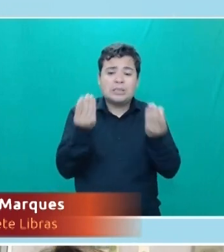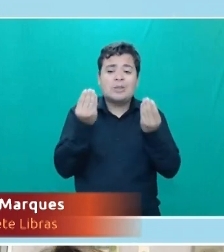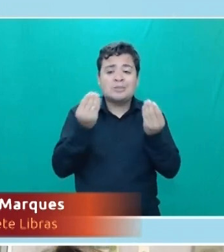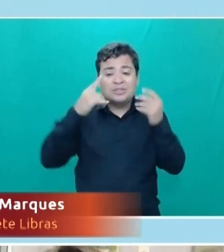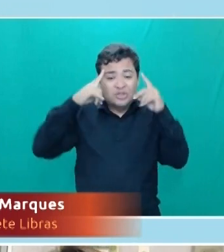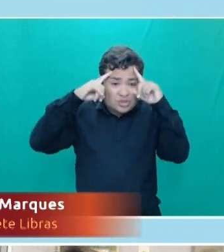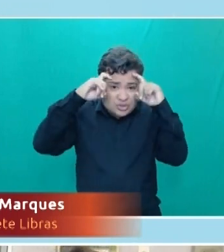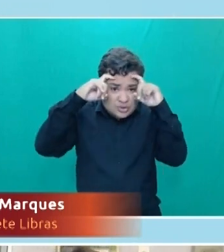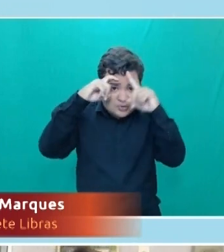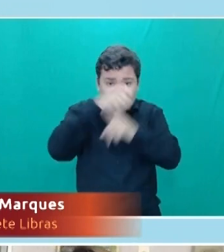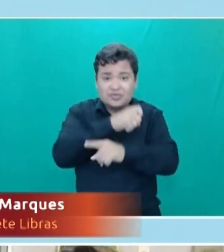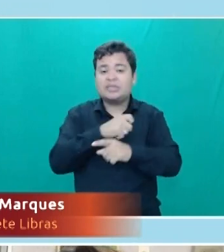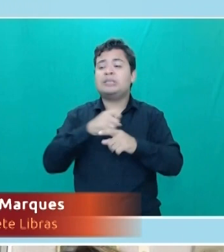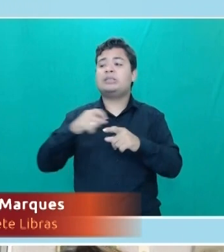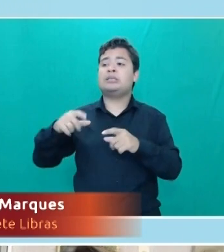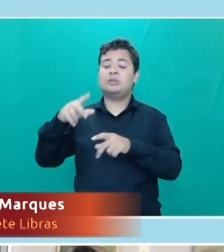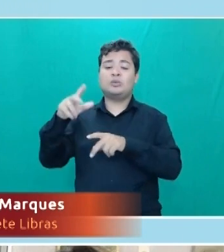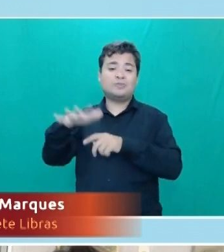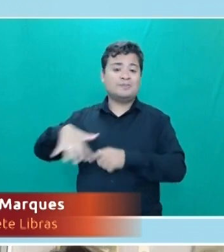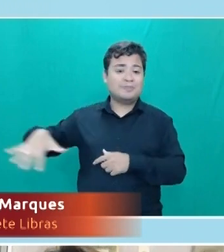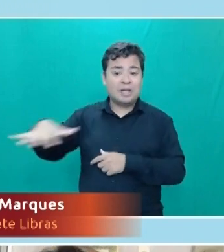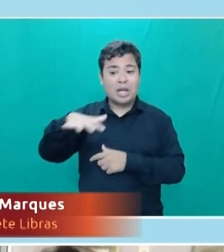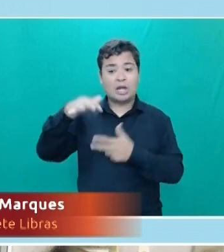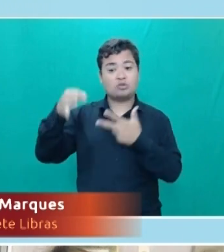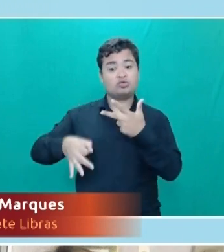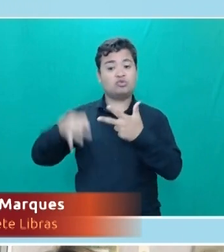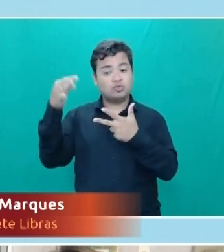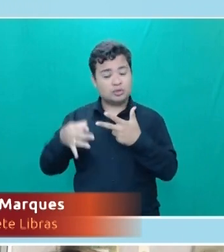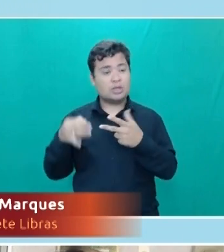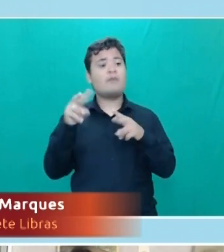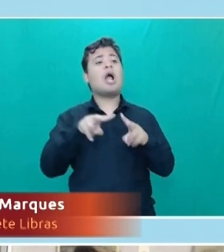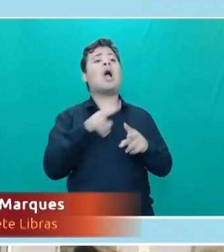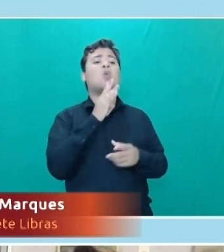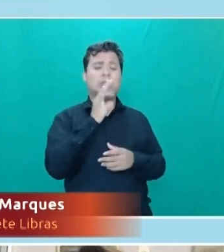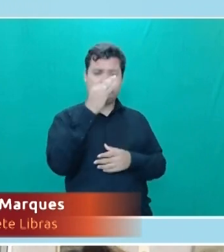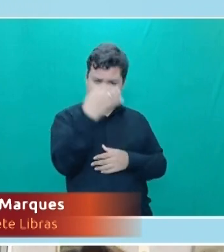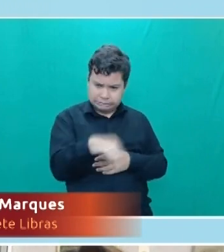Poder Judiciário reconhecer o racismo.